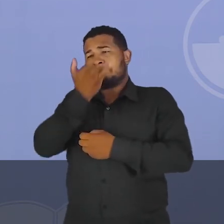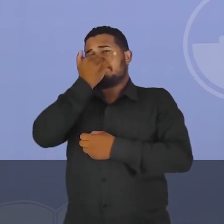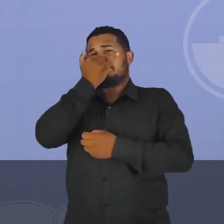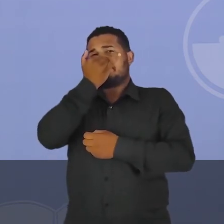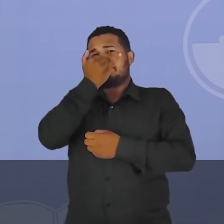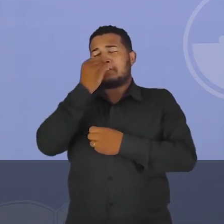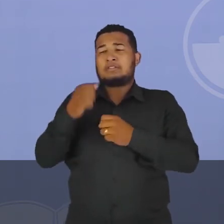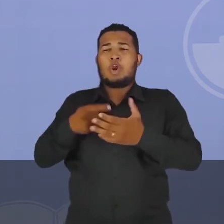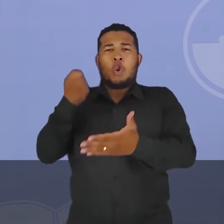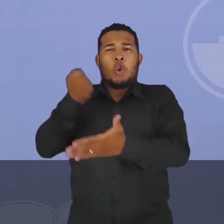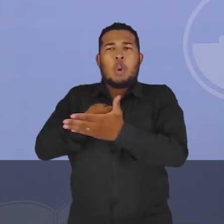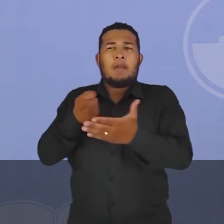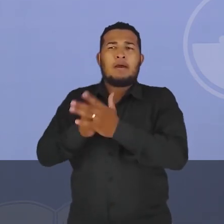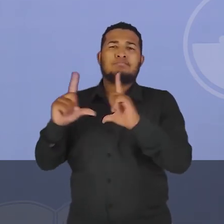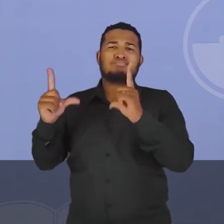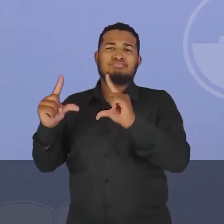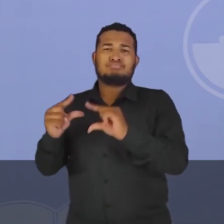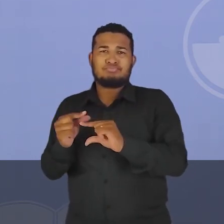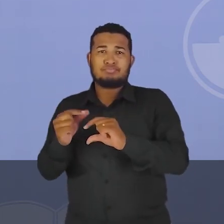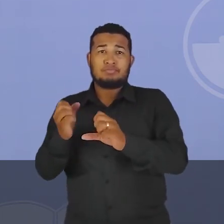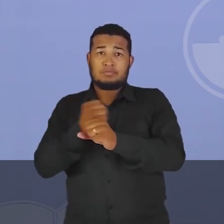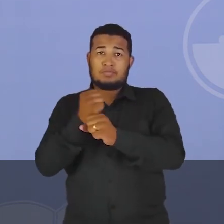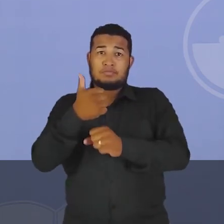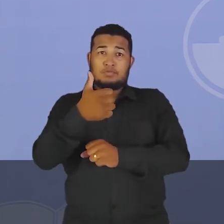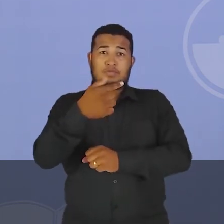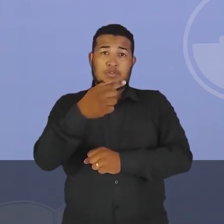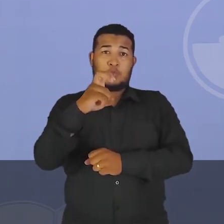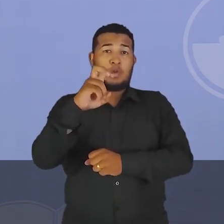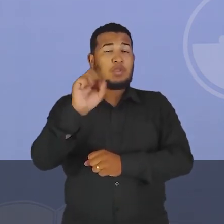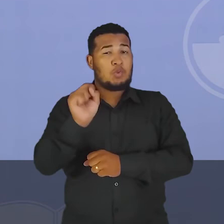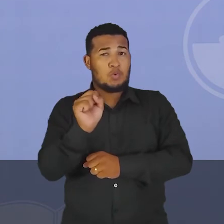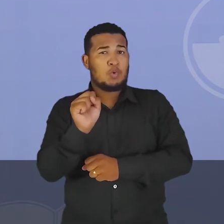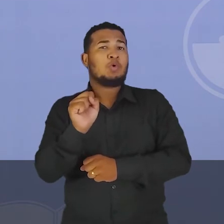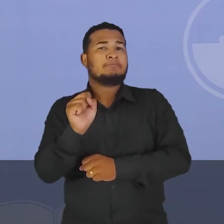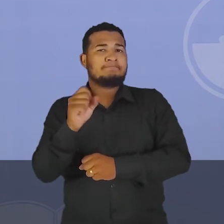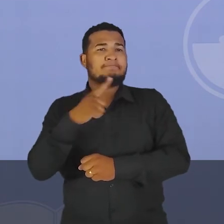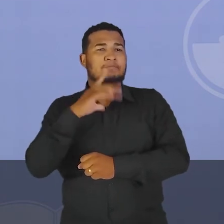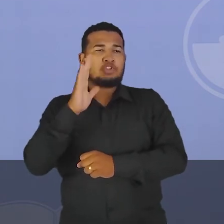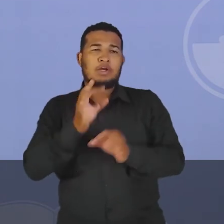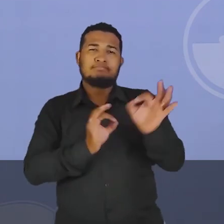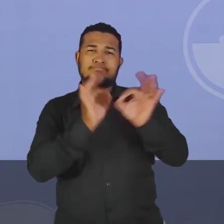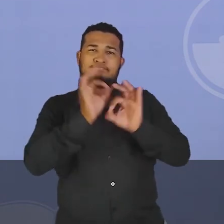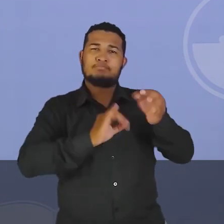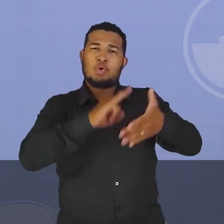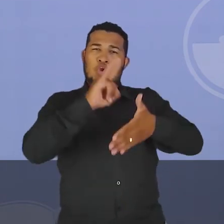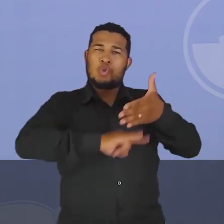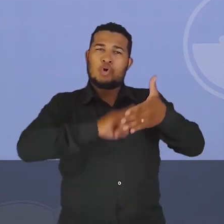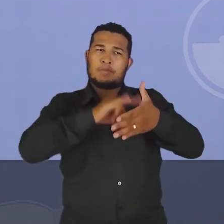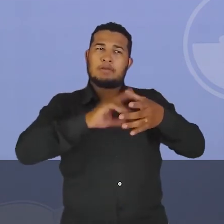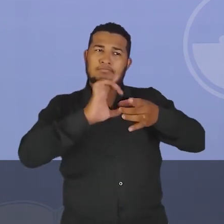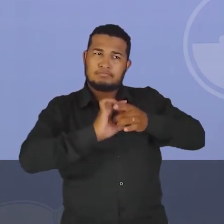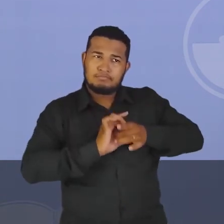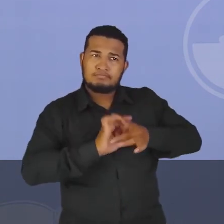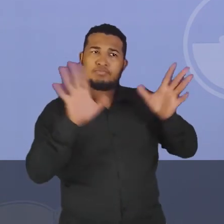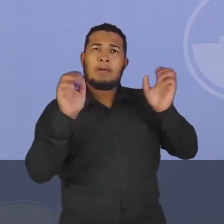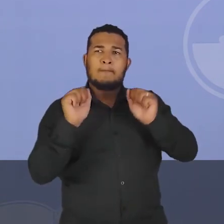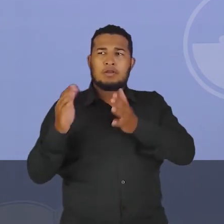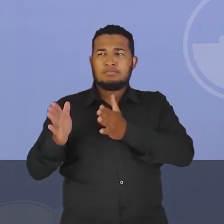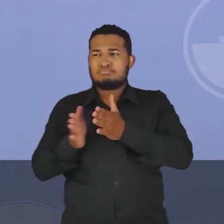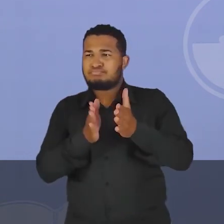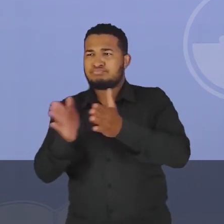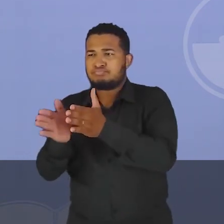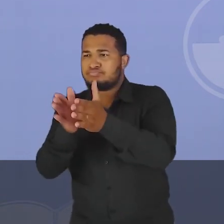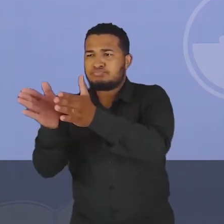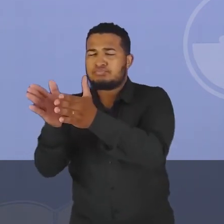rigor das obrigações. Em 1758, de acordo com a ordem régia, abriu-se caminhos para as minas. Então, você